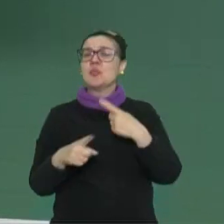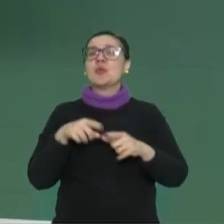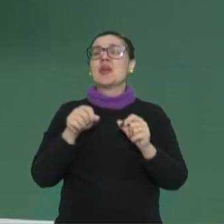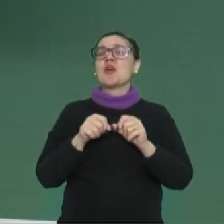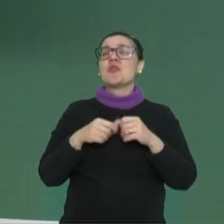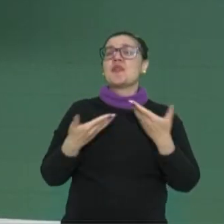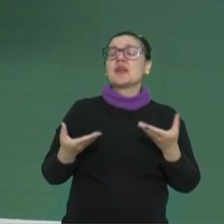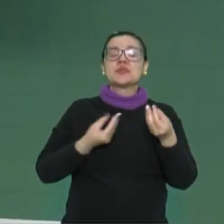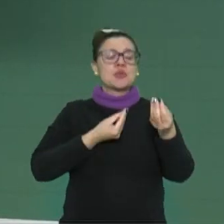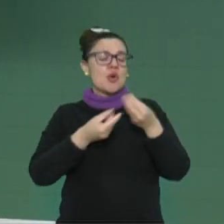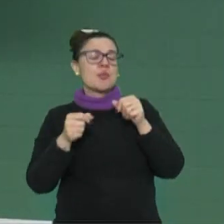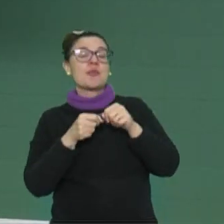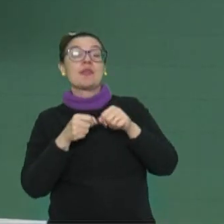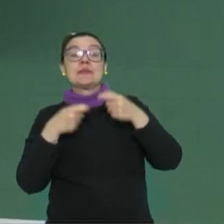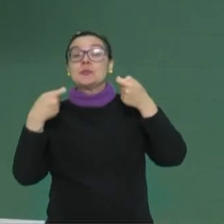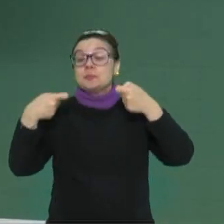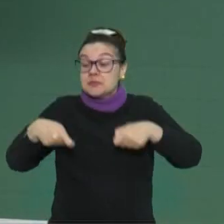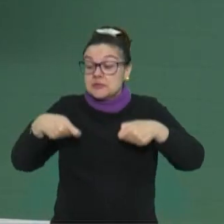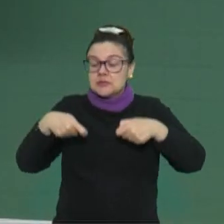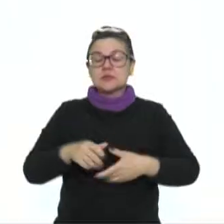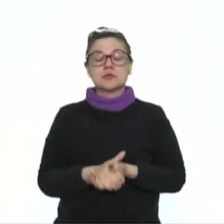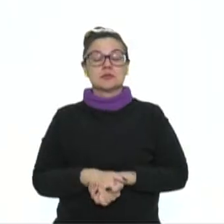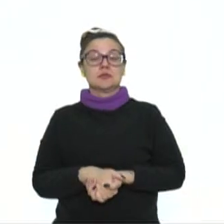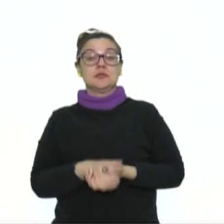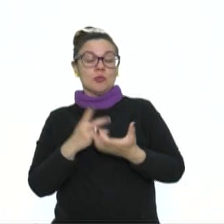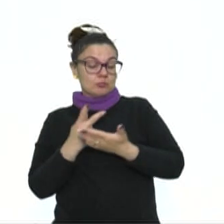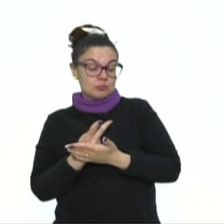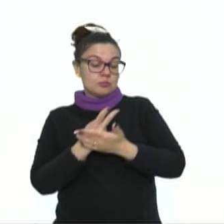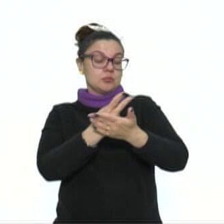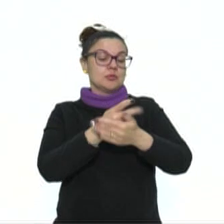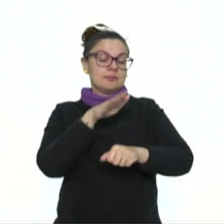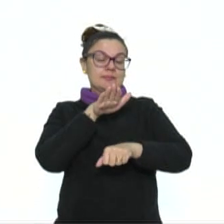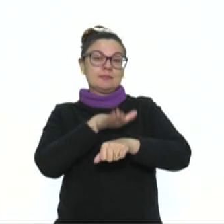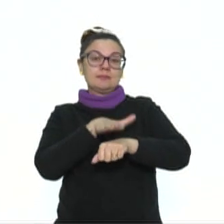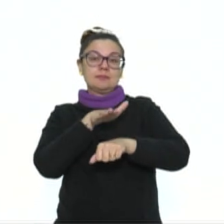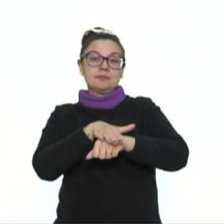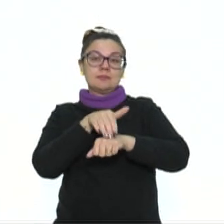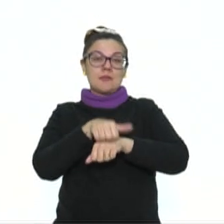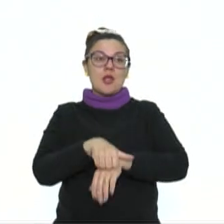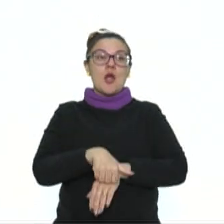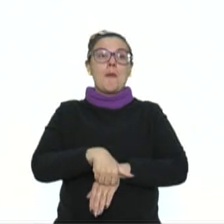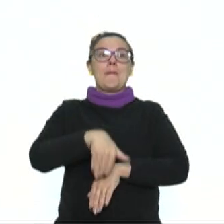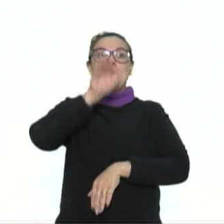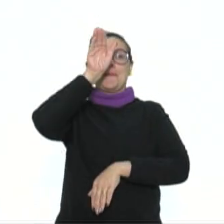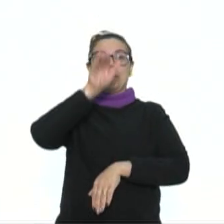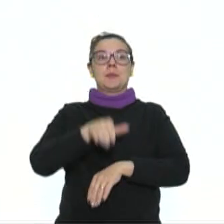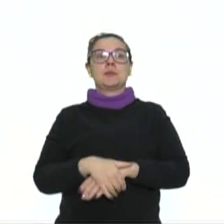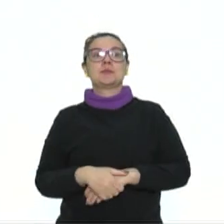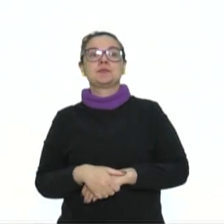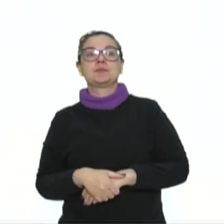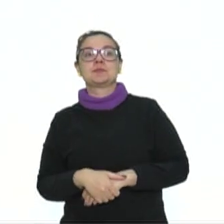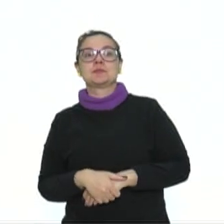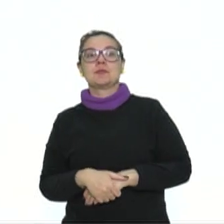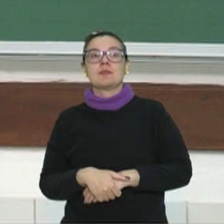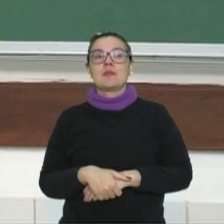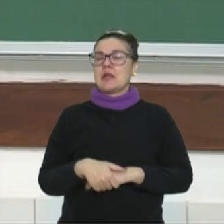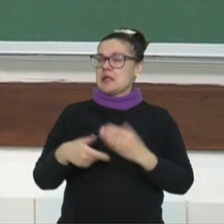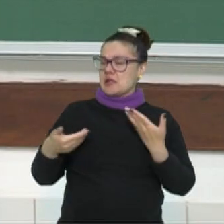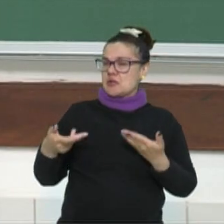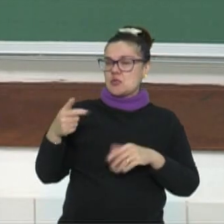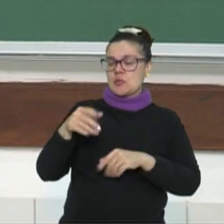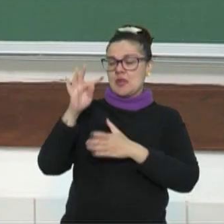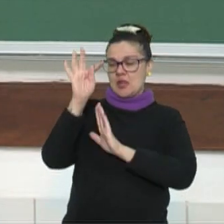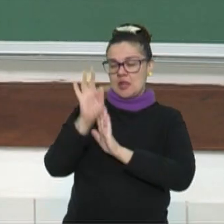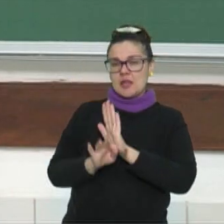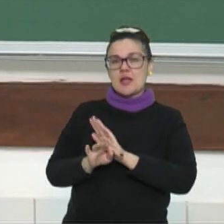Como eu vou fazer isso? Então vamos lá. Busca da autonomia, a maioridade. Um dos textos do Kant fala sobre